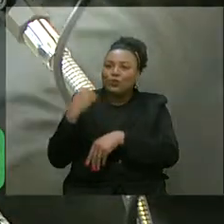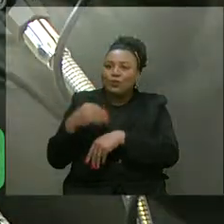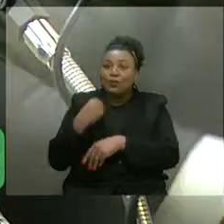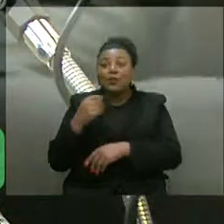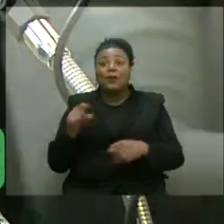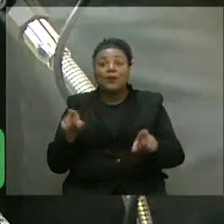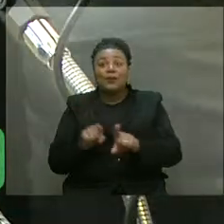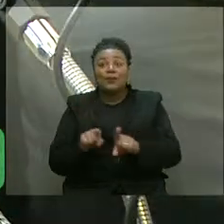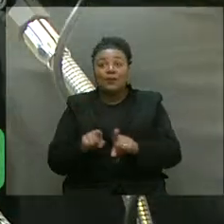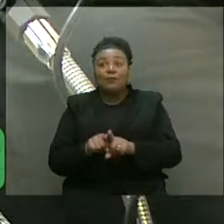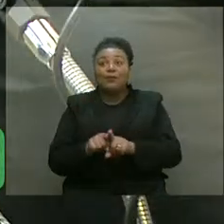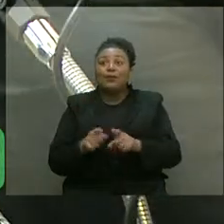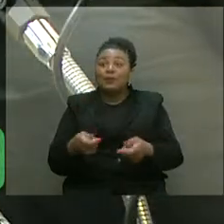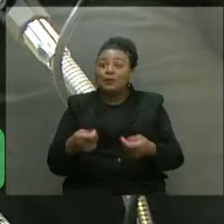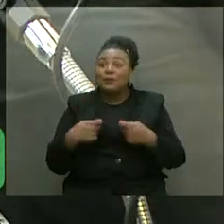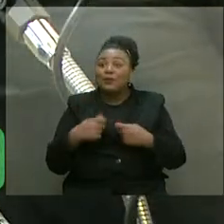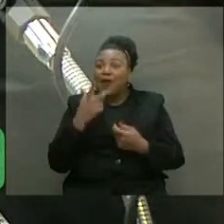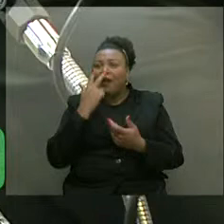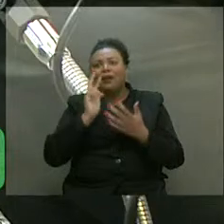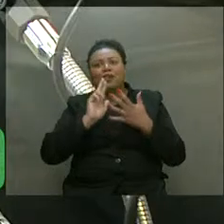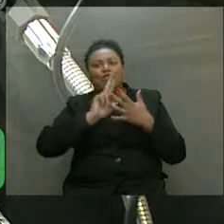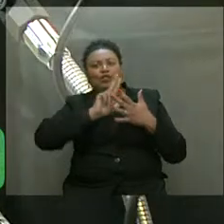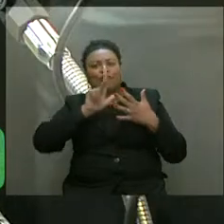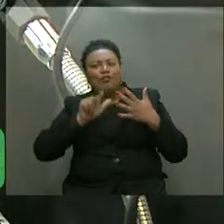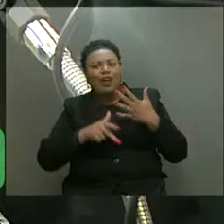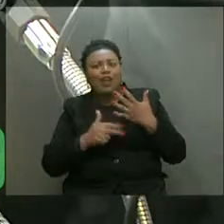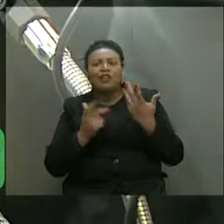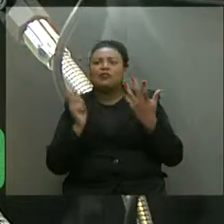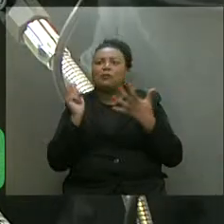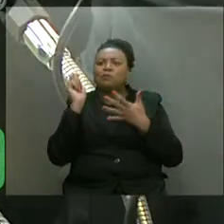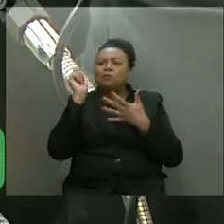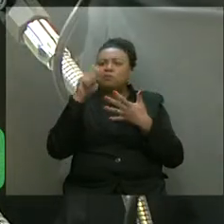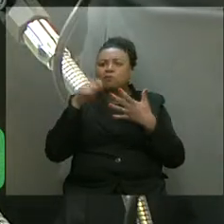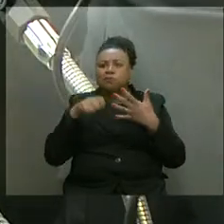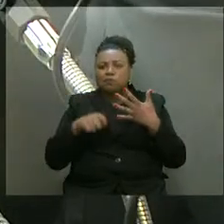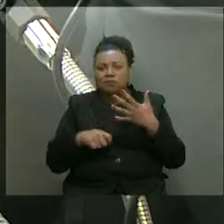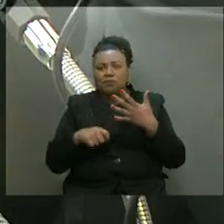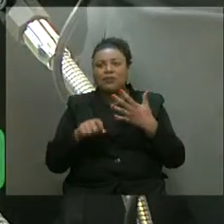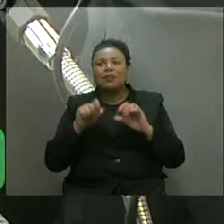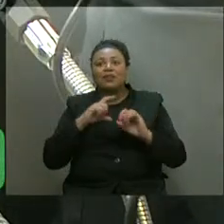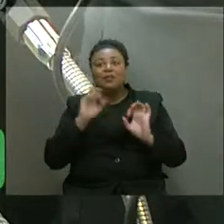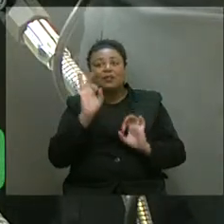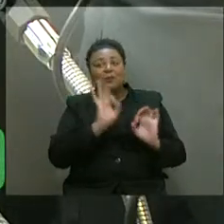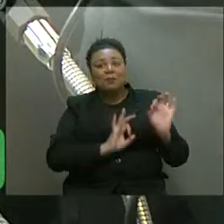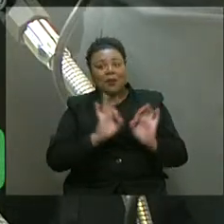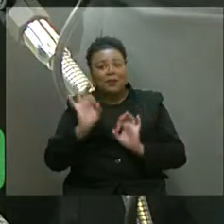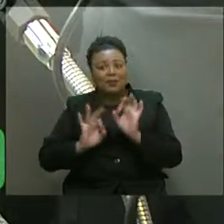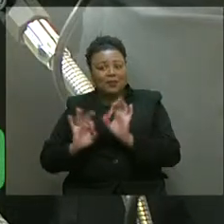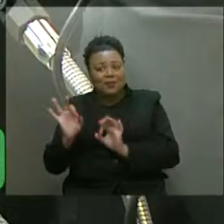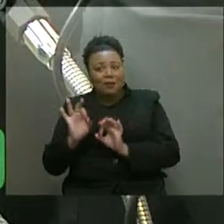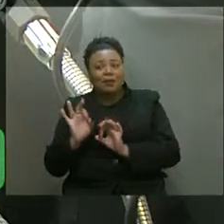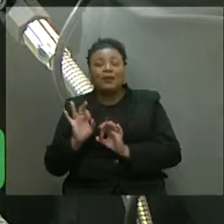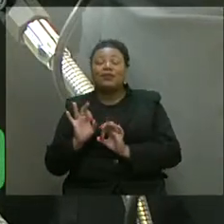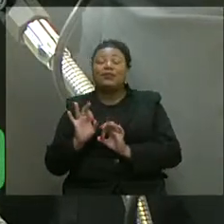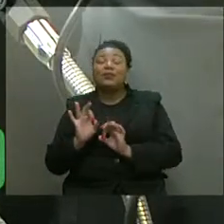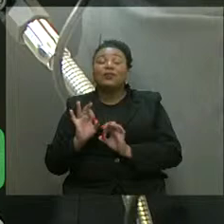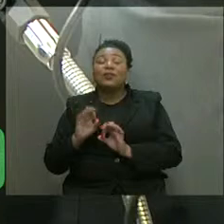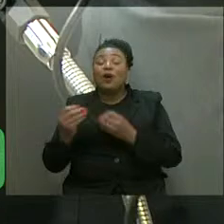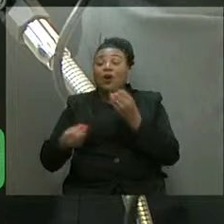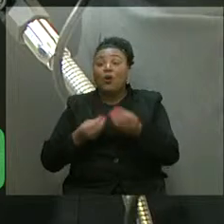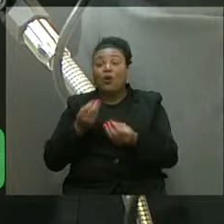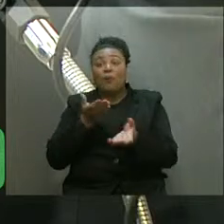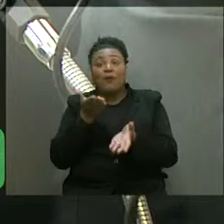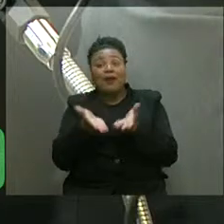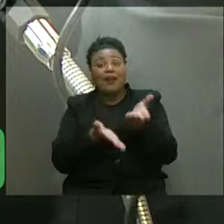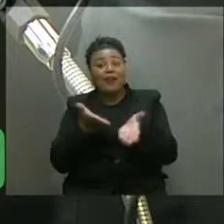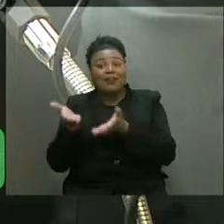sugestões e nos dá um leque de possibilidades de planejarmos intervenções